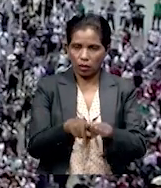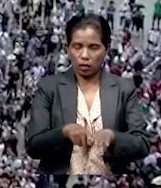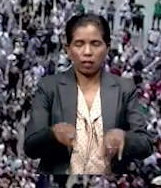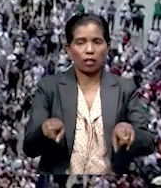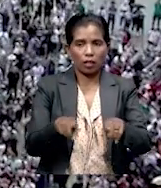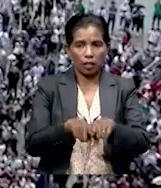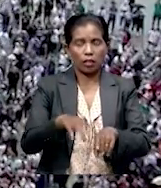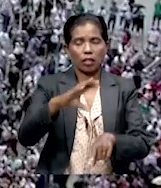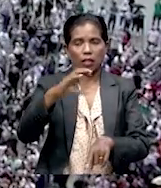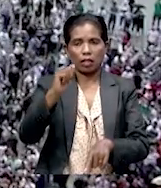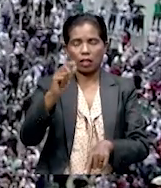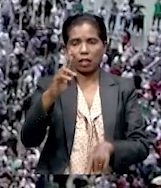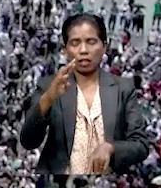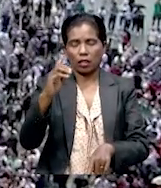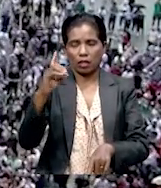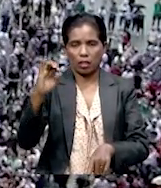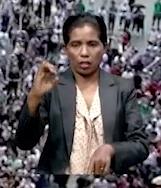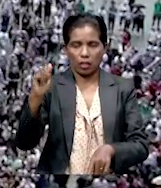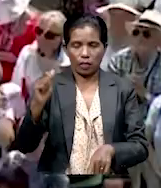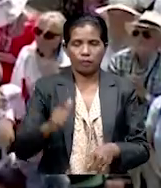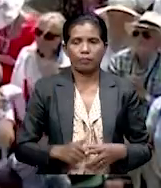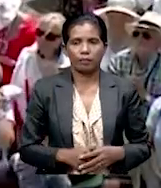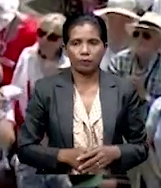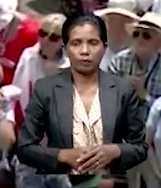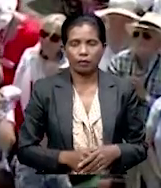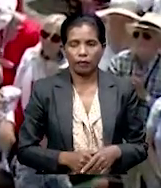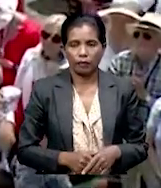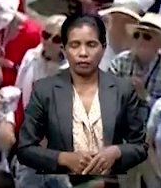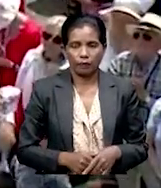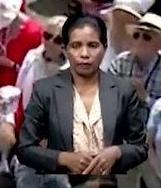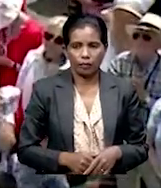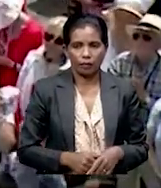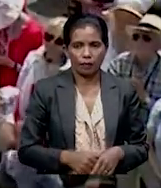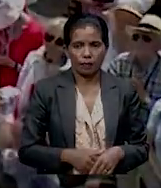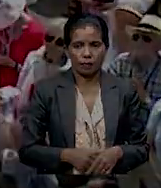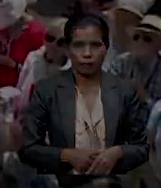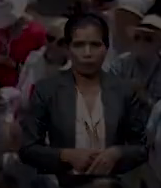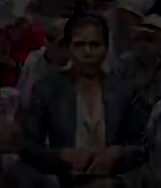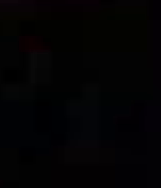cardeal e a Basílica São Pedro, Vaticano. Agustín da Costa, Yemen.